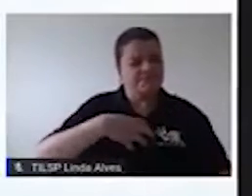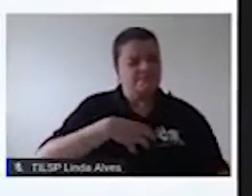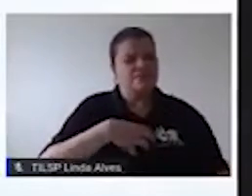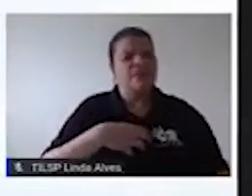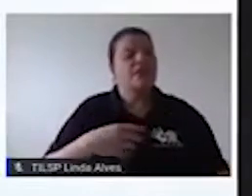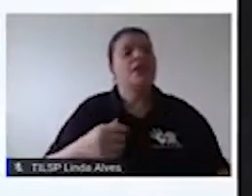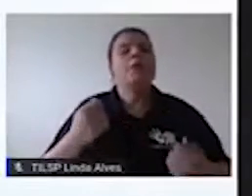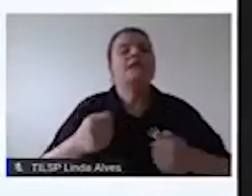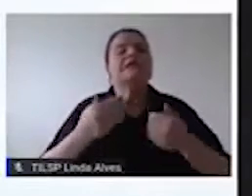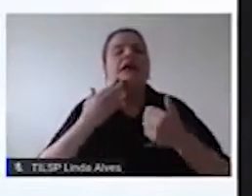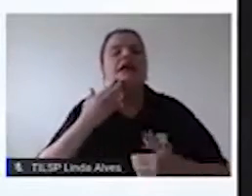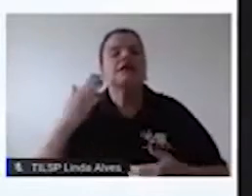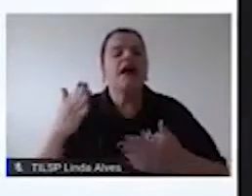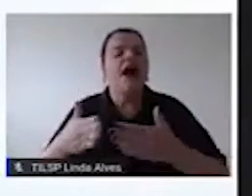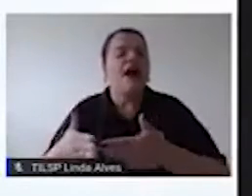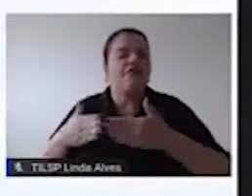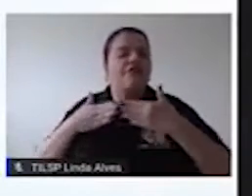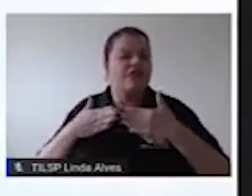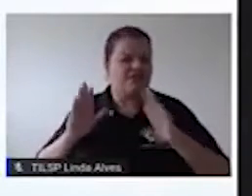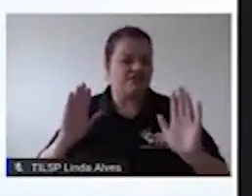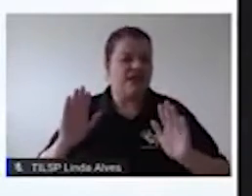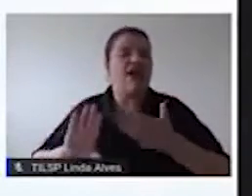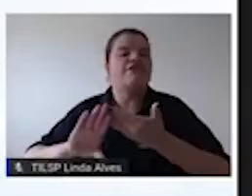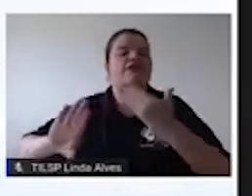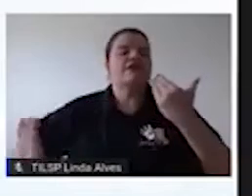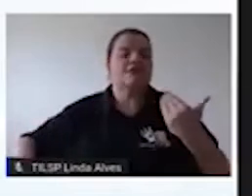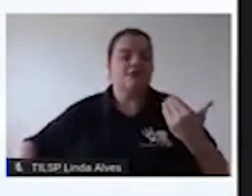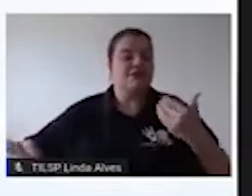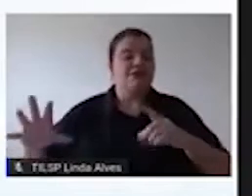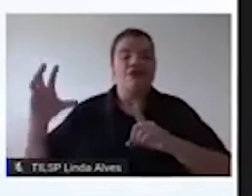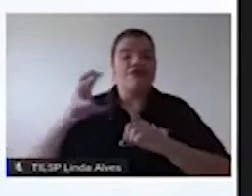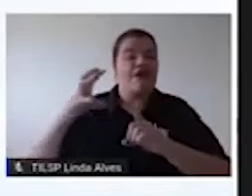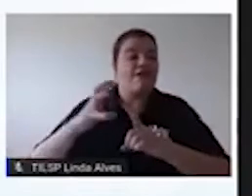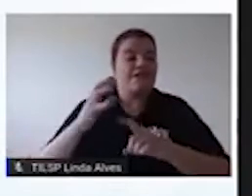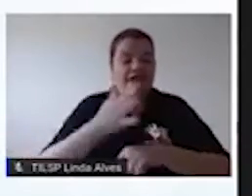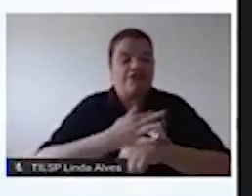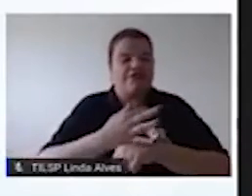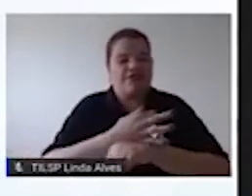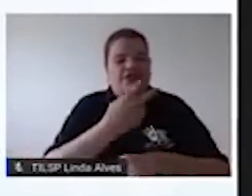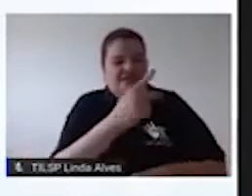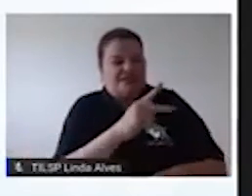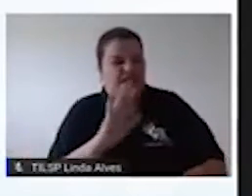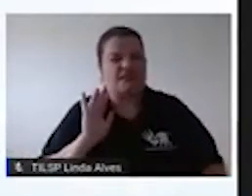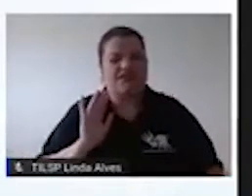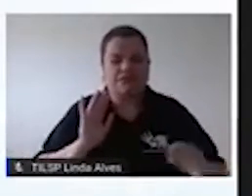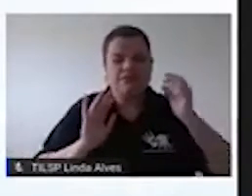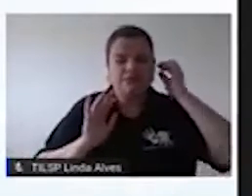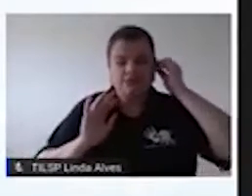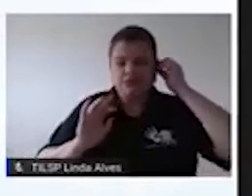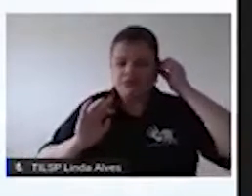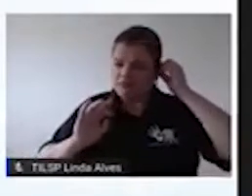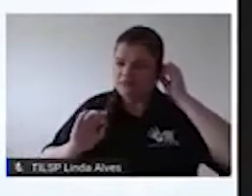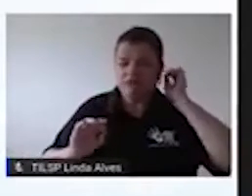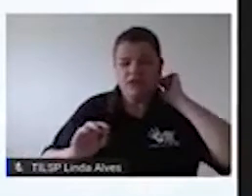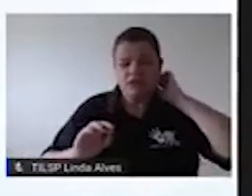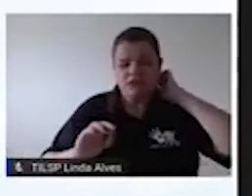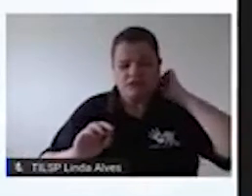Sim. não afeta nas férias delas, por exemplo, Uhum. né? Ela tem garantido o primeiro mês